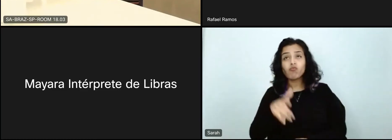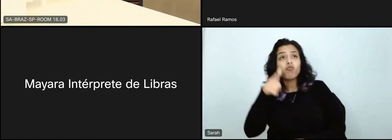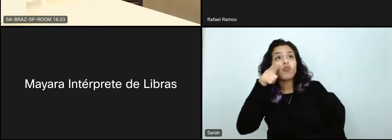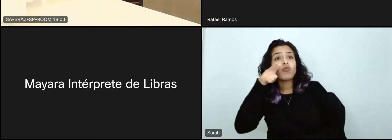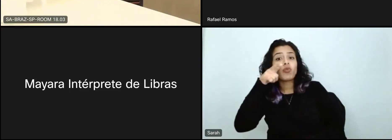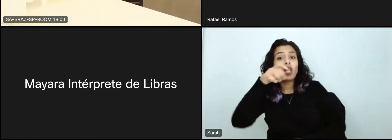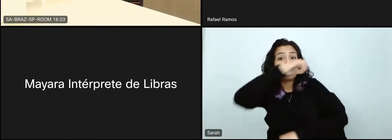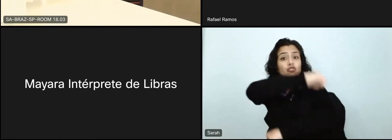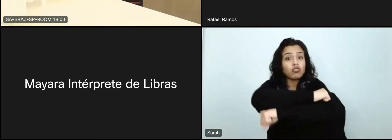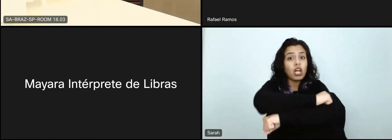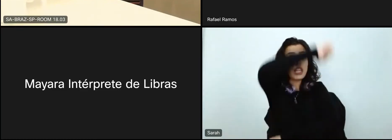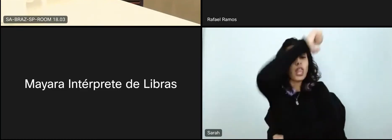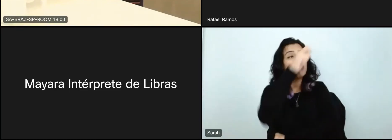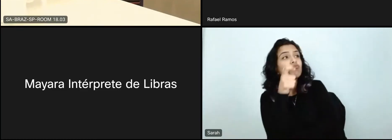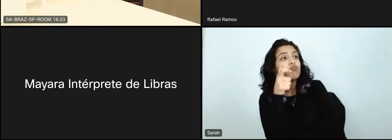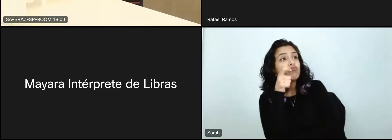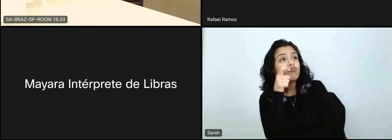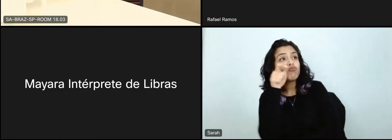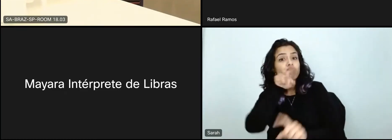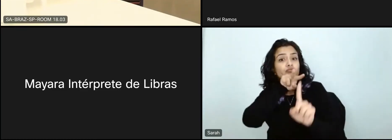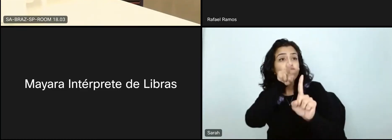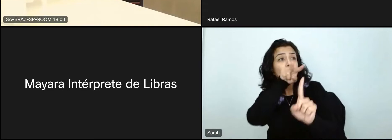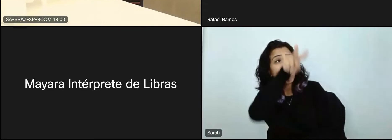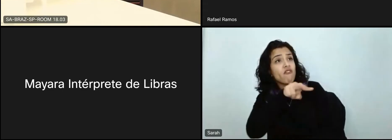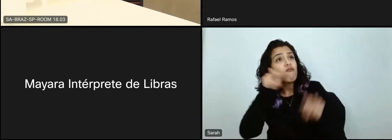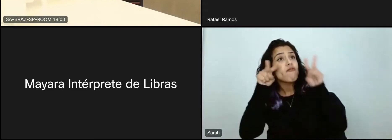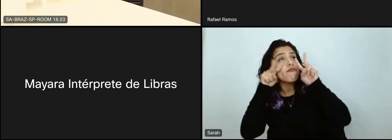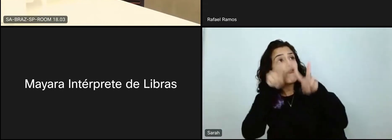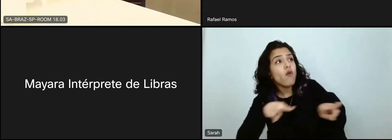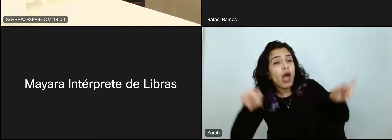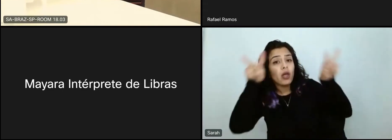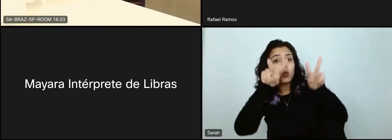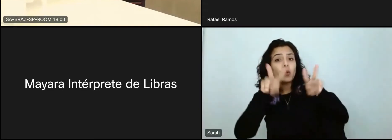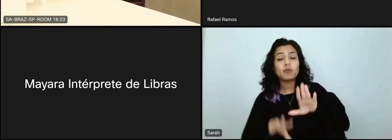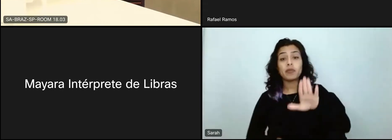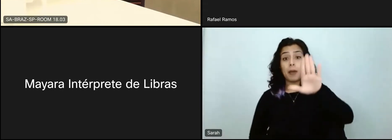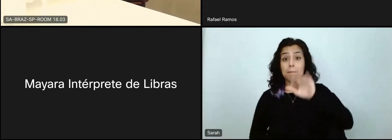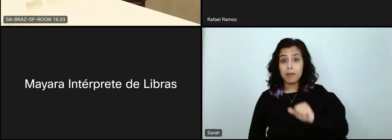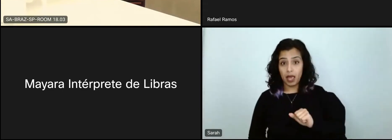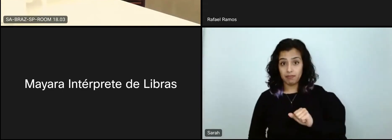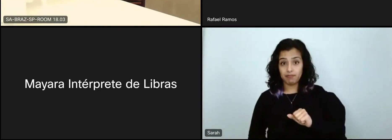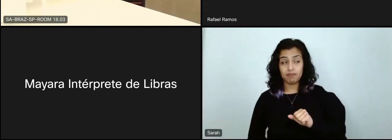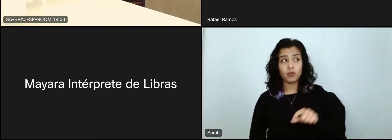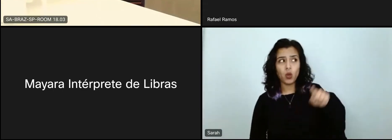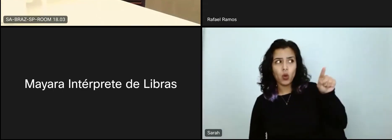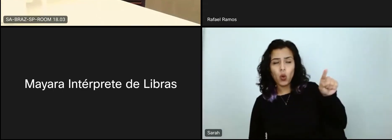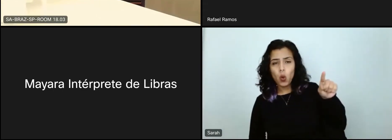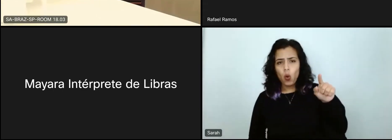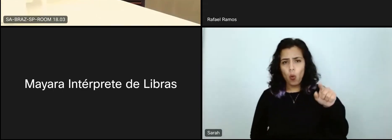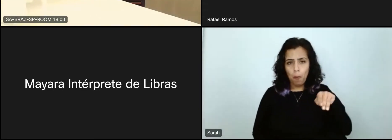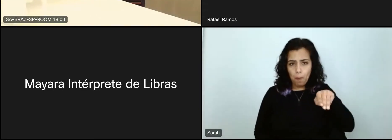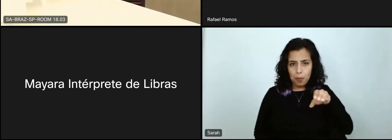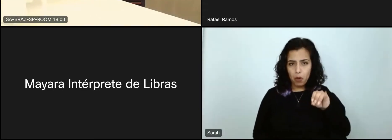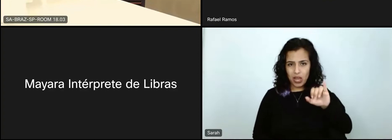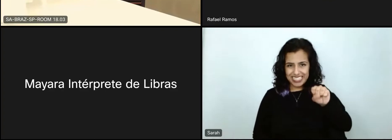mora em Santana. Ou tô vendo a mesma coisa do Moisés que mora na Zona Sul. Não dá, a gente não vê a mesma coisa. E é assim que